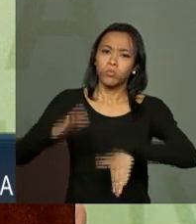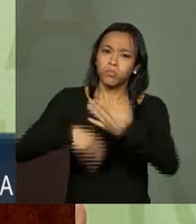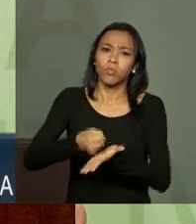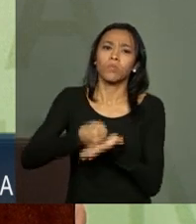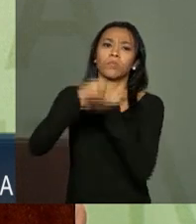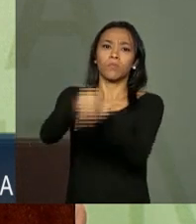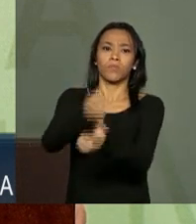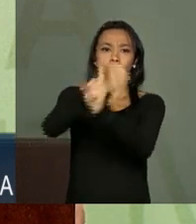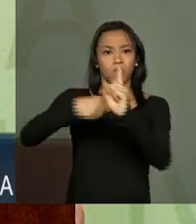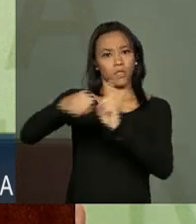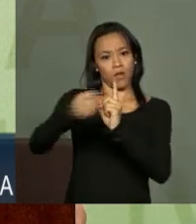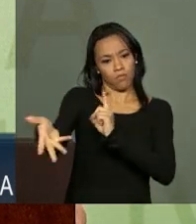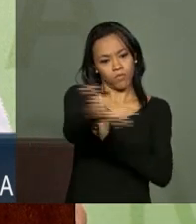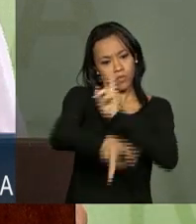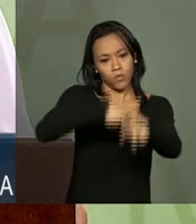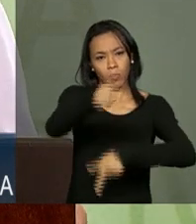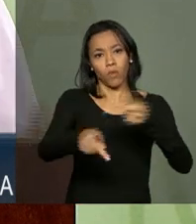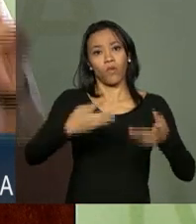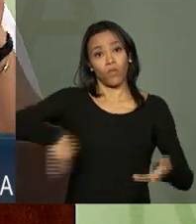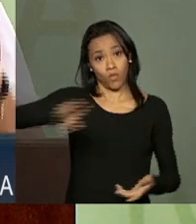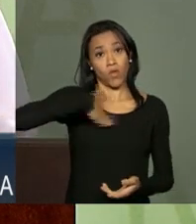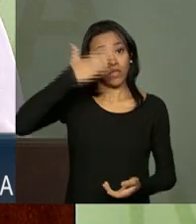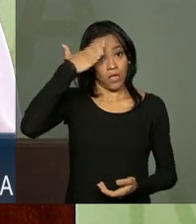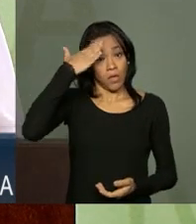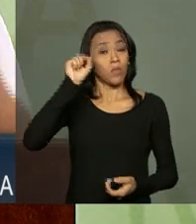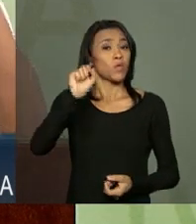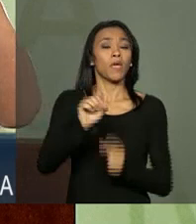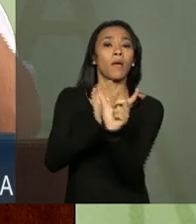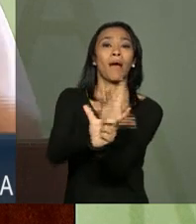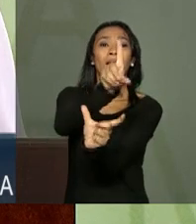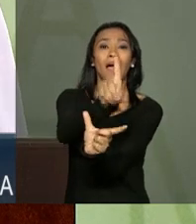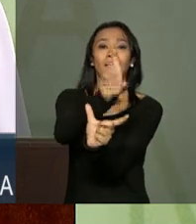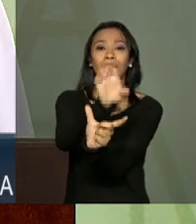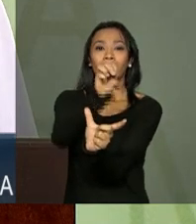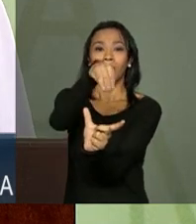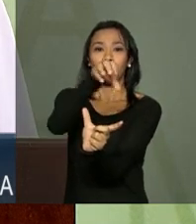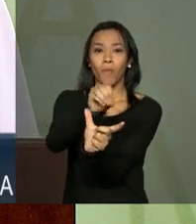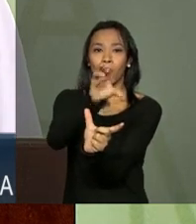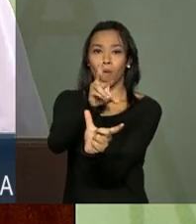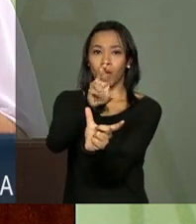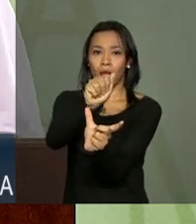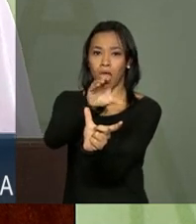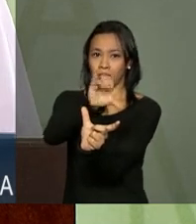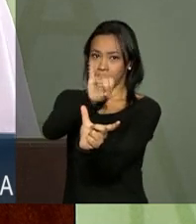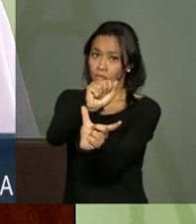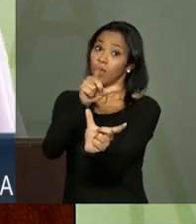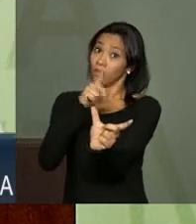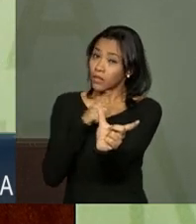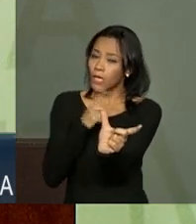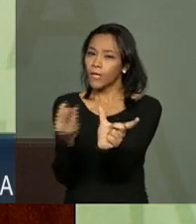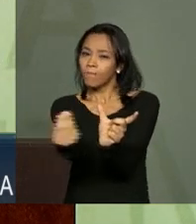sua população. Nós sabemos que a democracia, ela tem forma e conteúdo. Ela